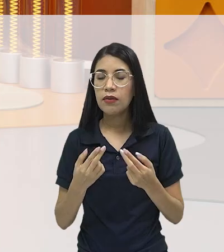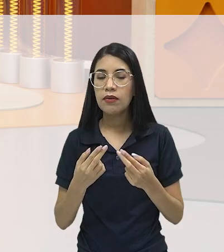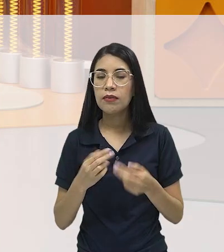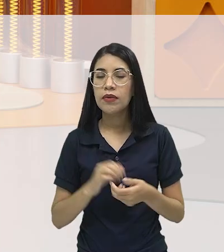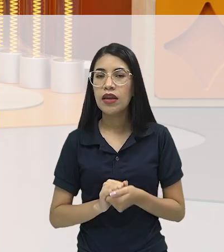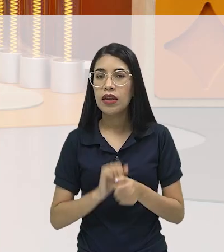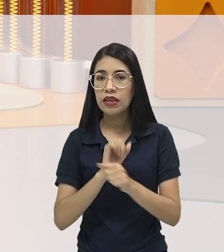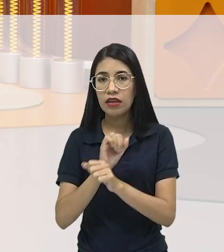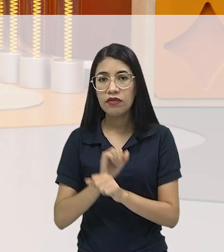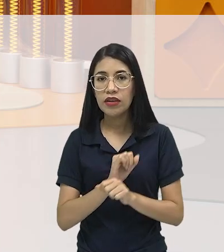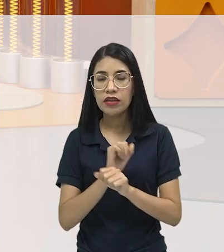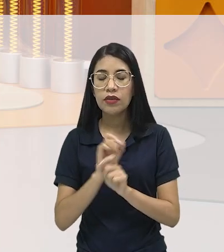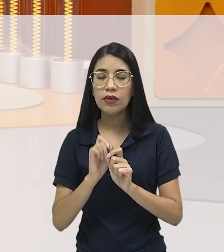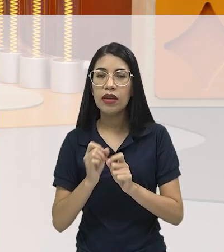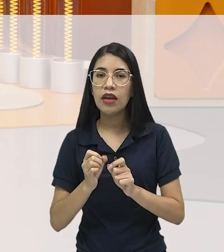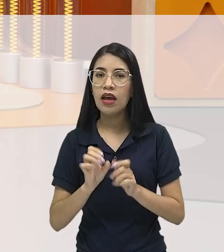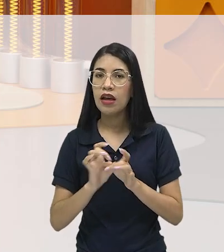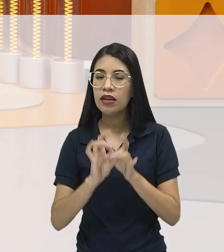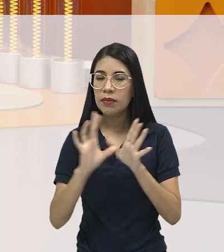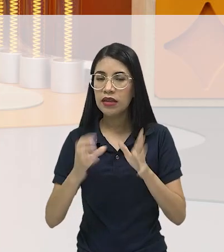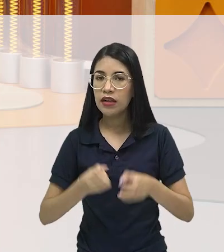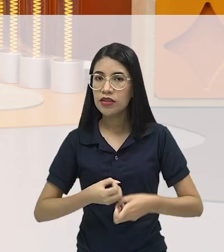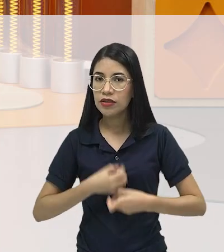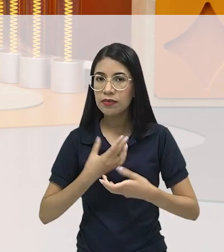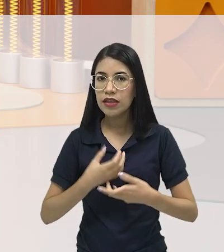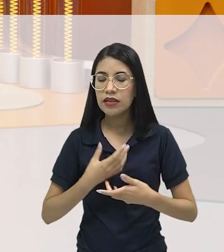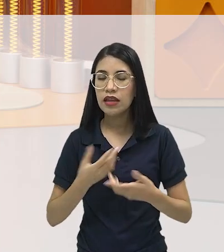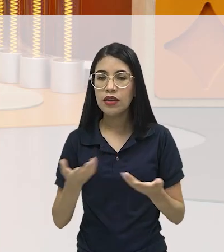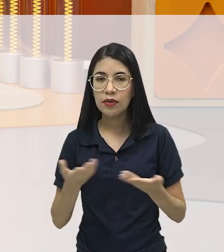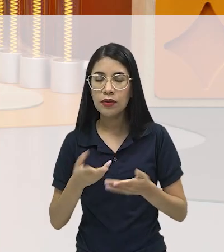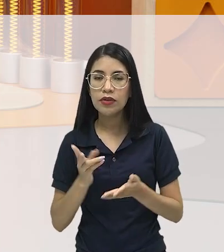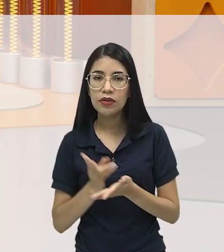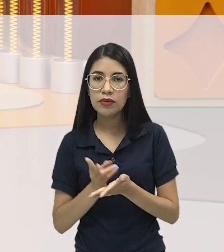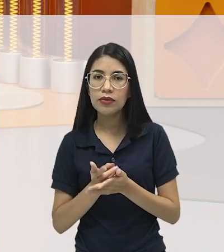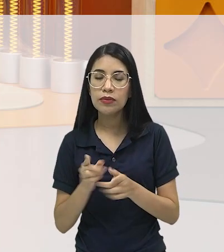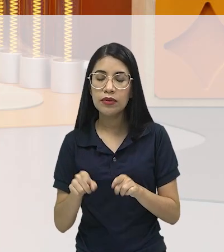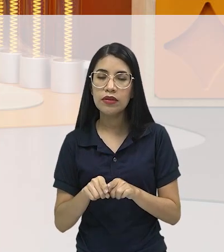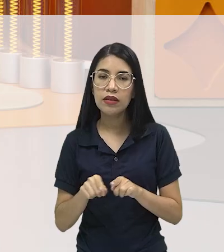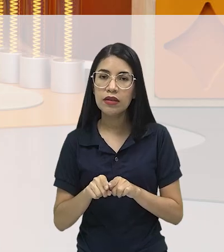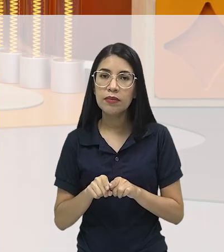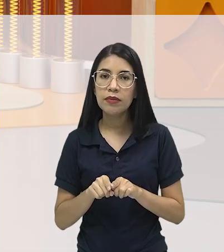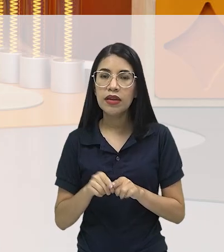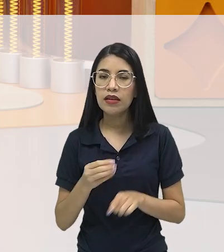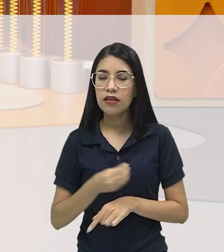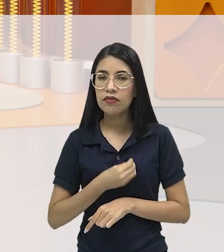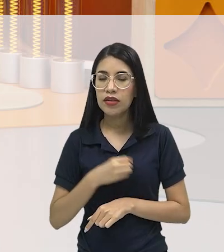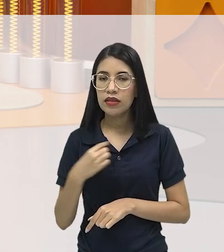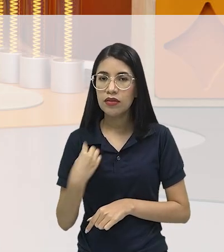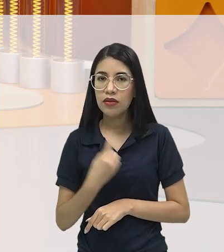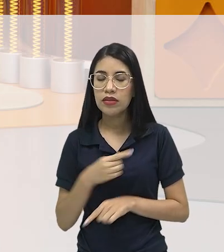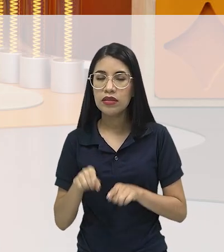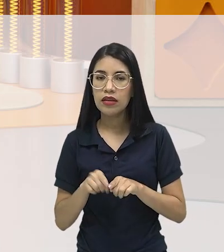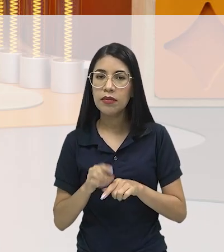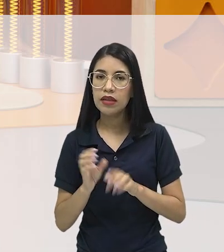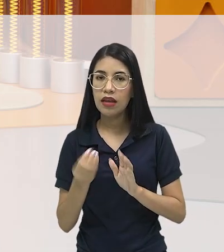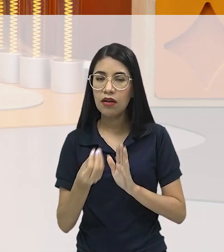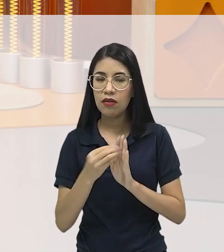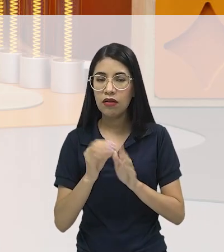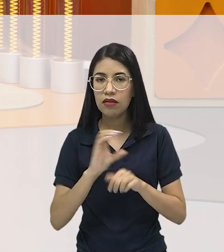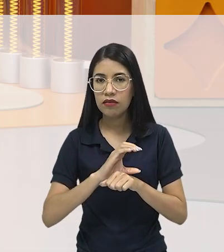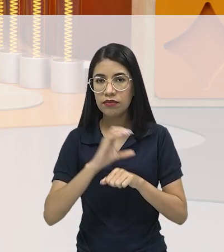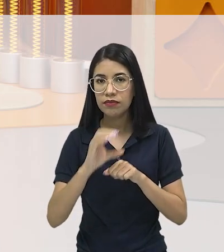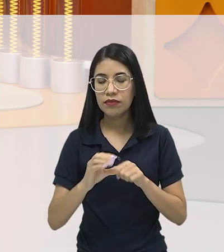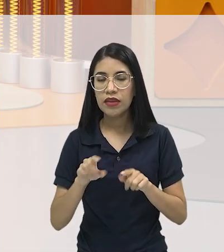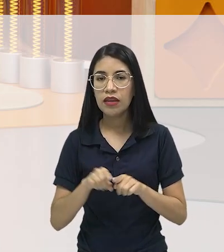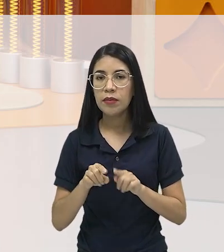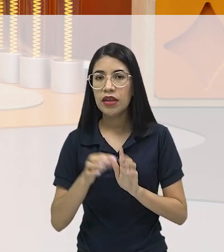que defendeu a questão do direito de liberdade de expressão, que ainda hoje também está presente na nossa Constituição. Ele era crítico